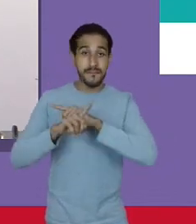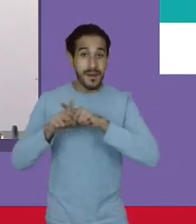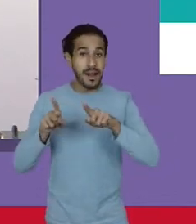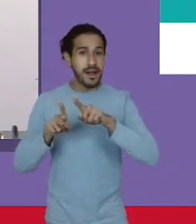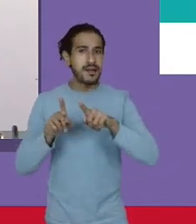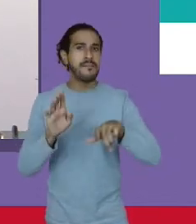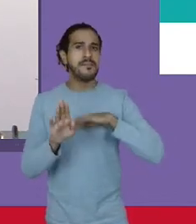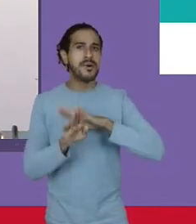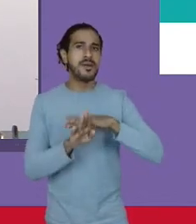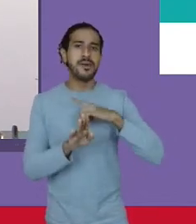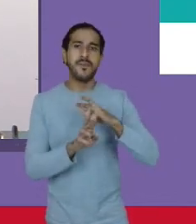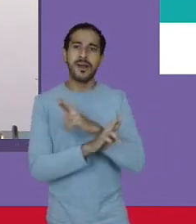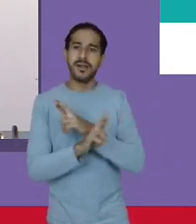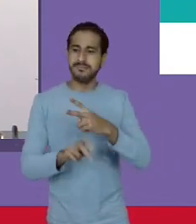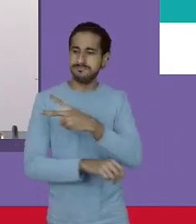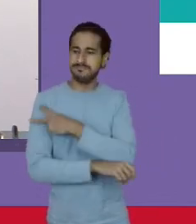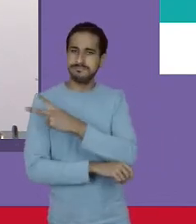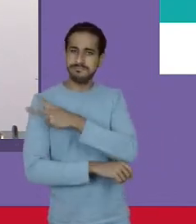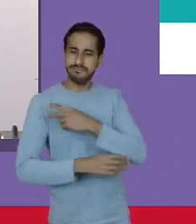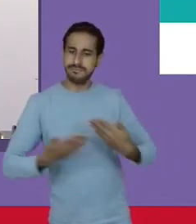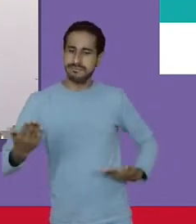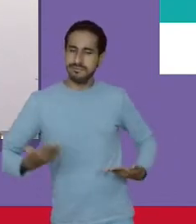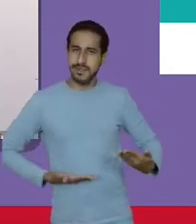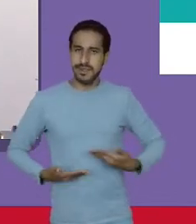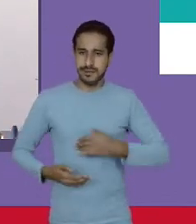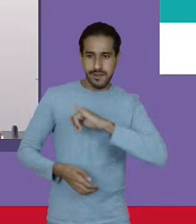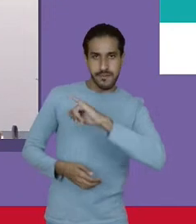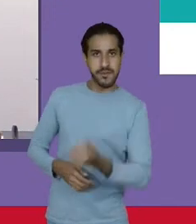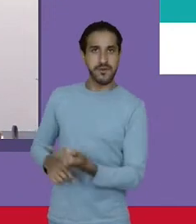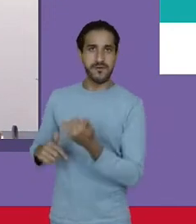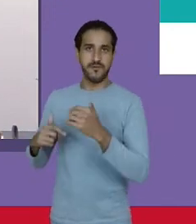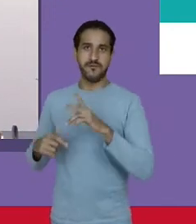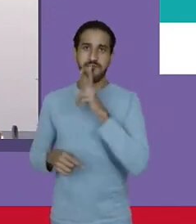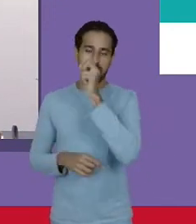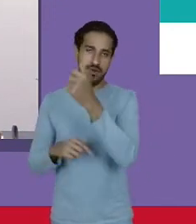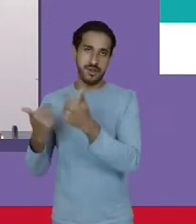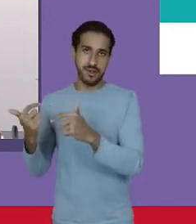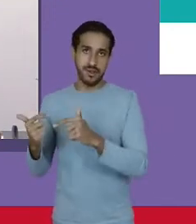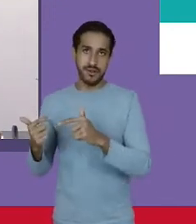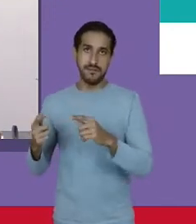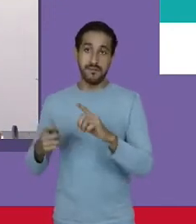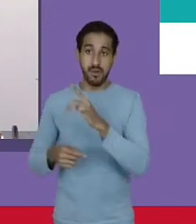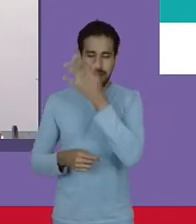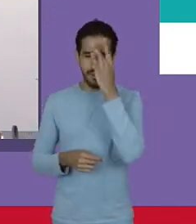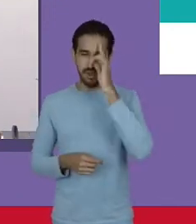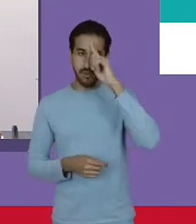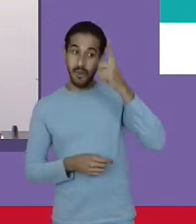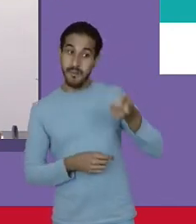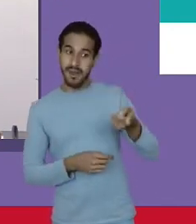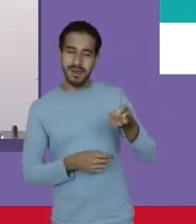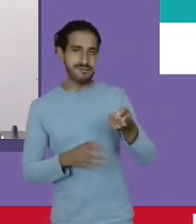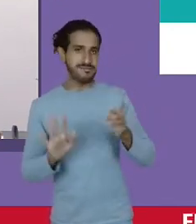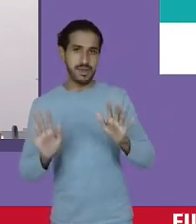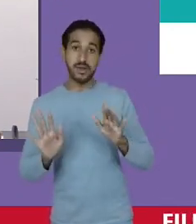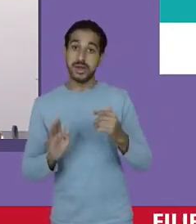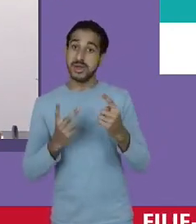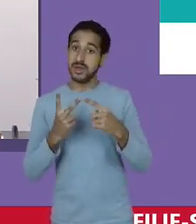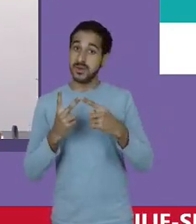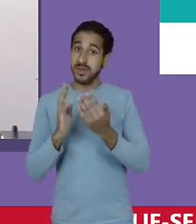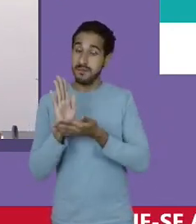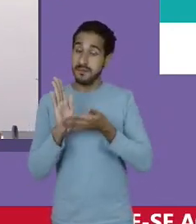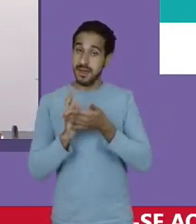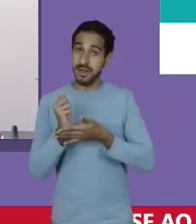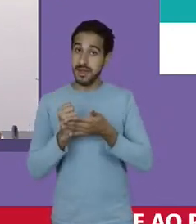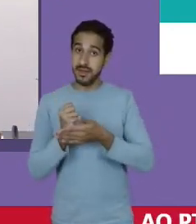está impressa uma relação de patrão e empregado, uma relação de exploração da força de trabalho de alguém sobre alguém. Então, o segundo princípio